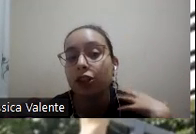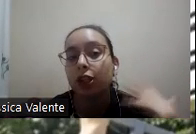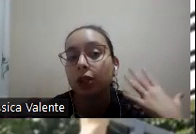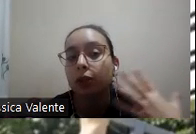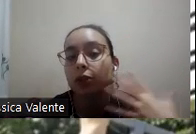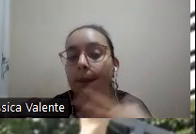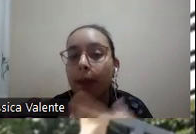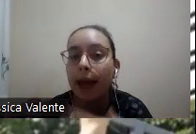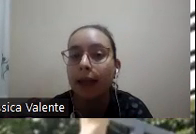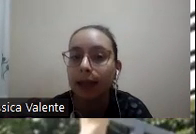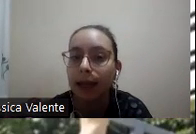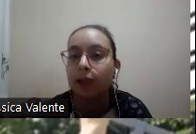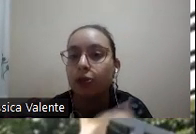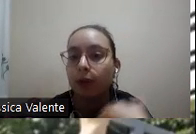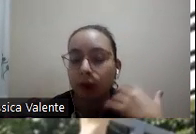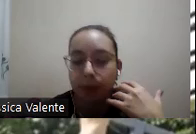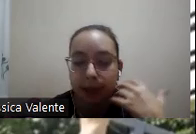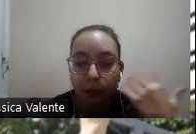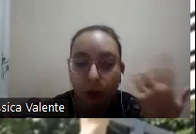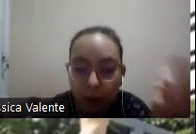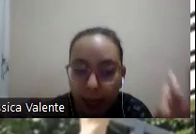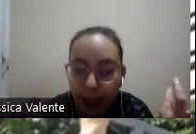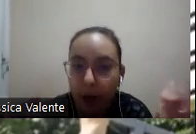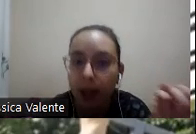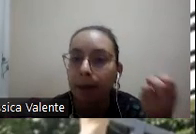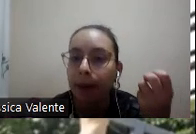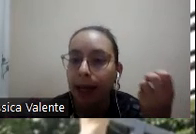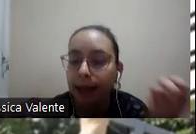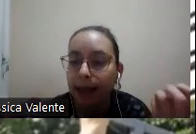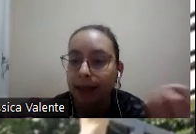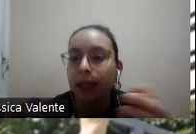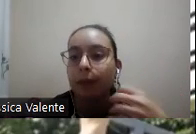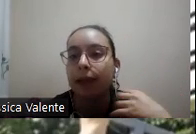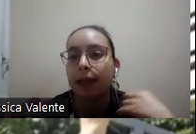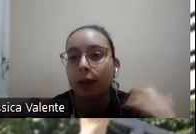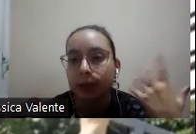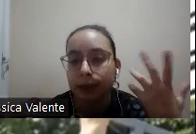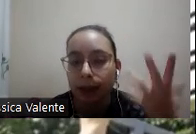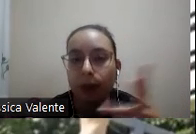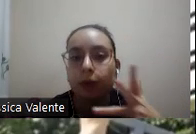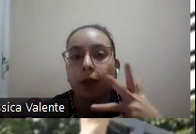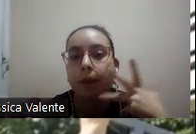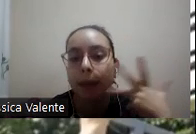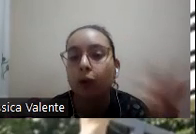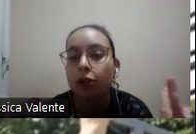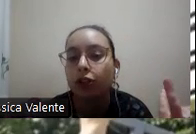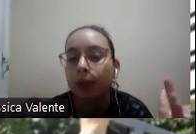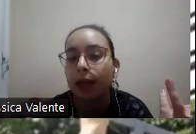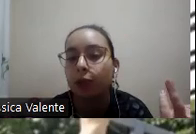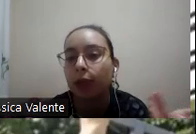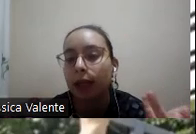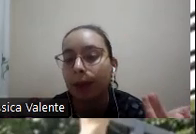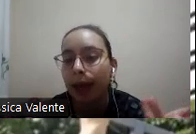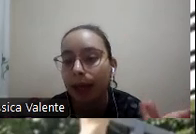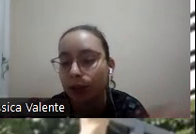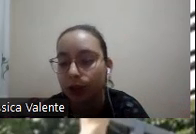vai sentindo isso na pele dele de uma forma assim, muito legal para interagir, para ter inclusão, para curtir